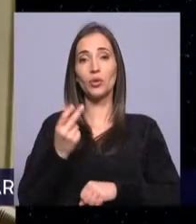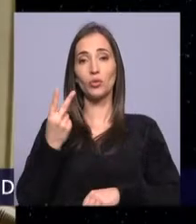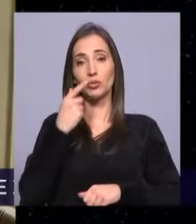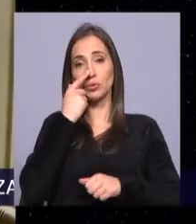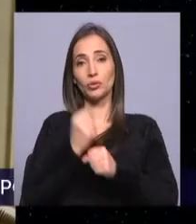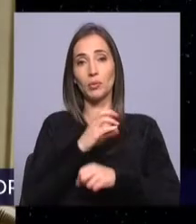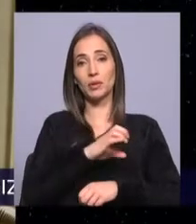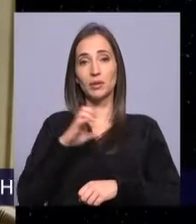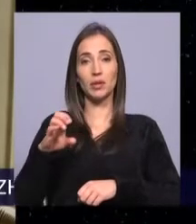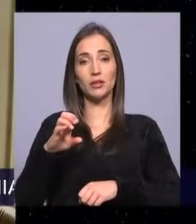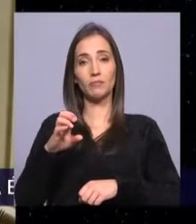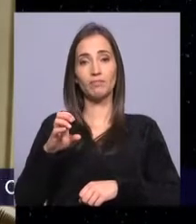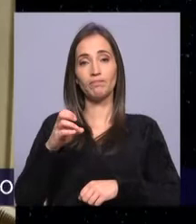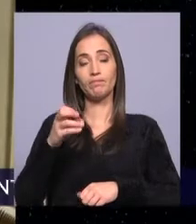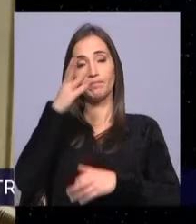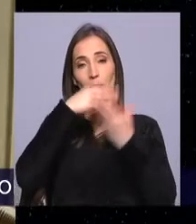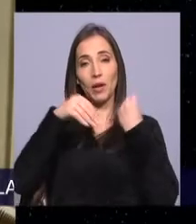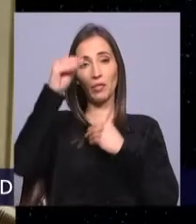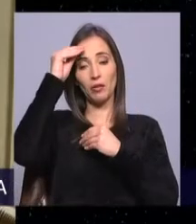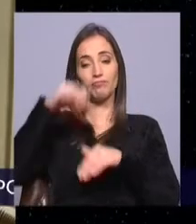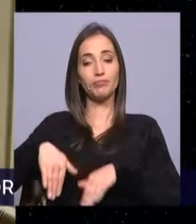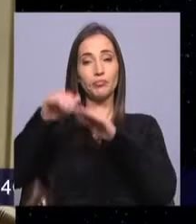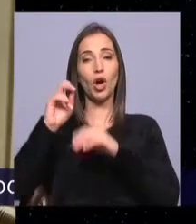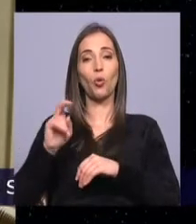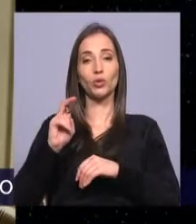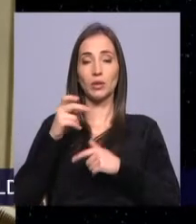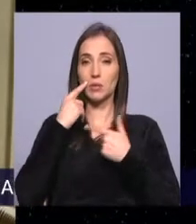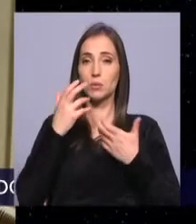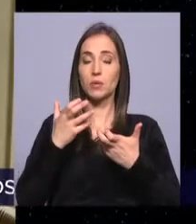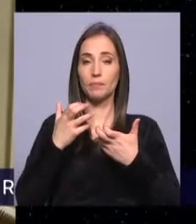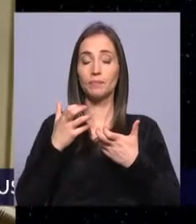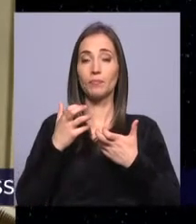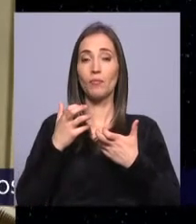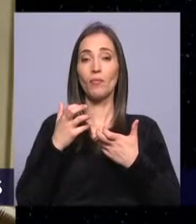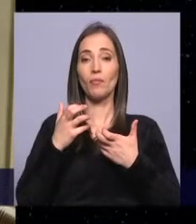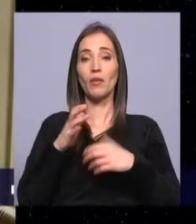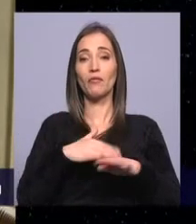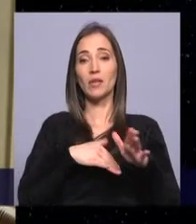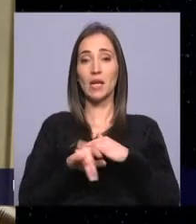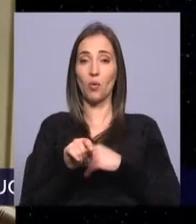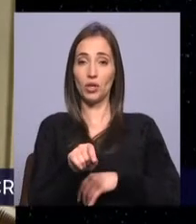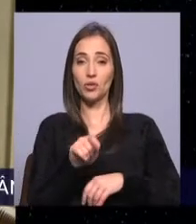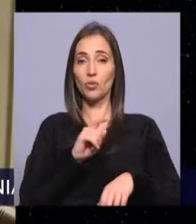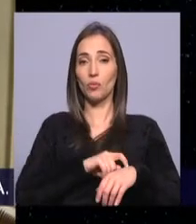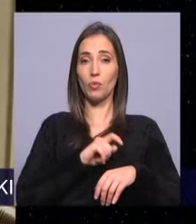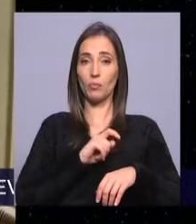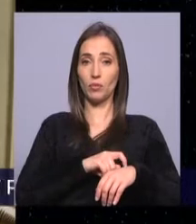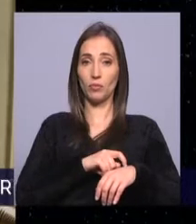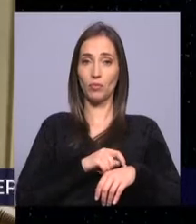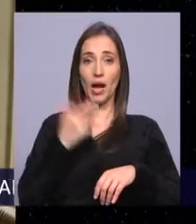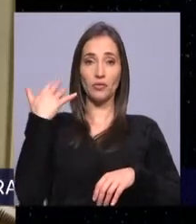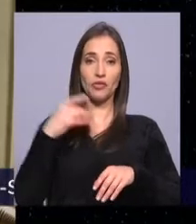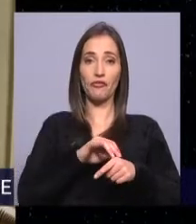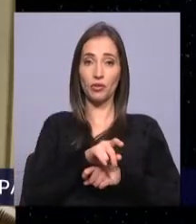uma formação russa absolutamente evidente. E olha, eles fizeram isto na altura em que estavam na pandemia.